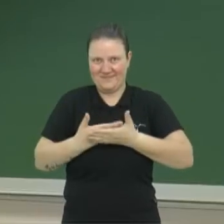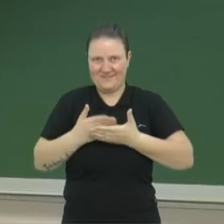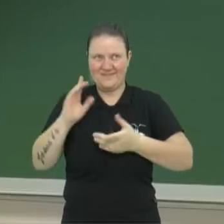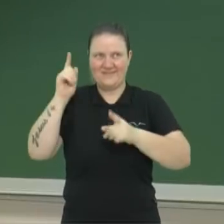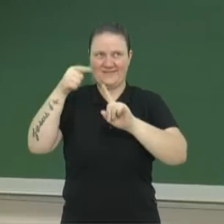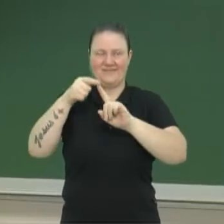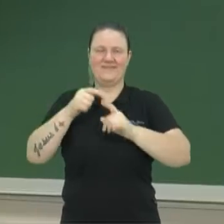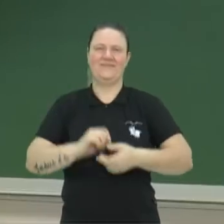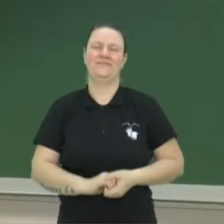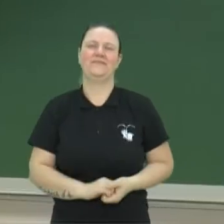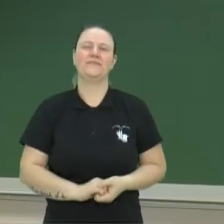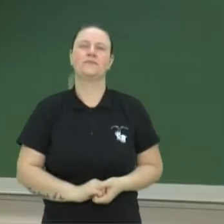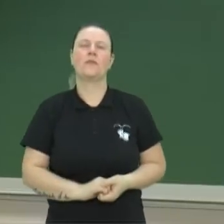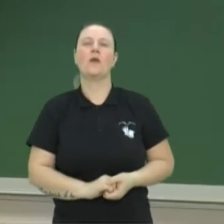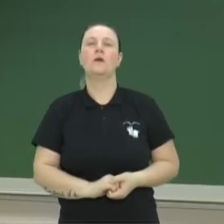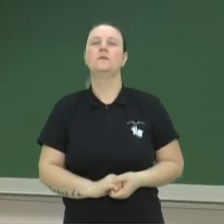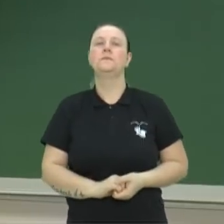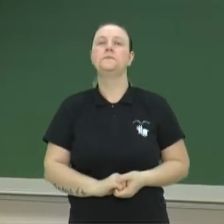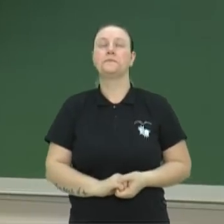seguir aqui.